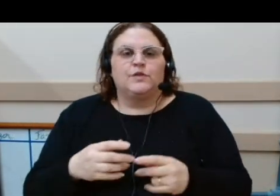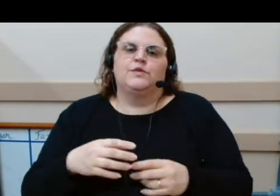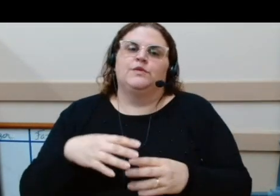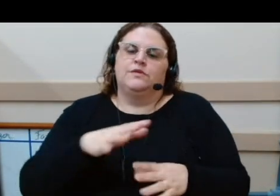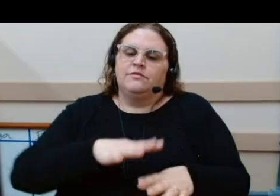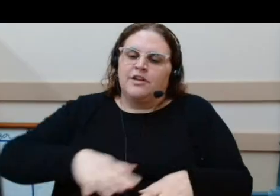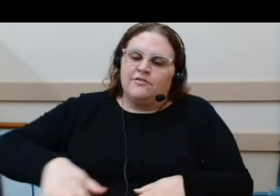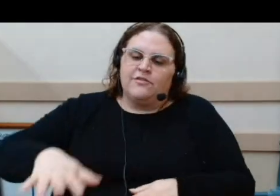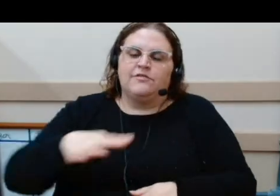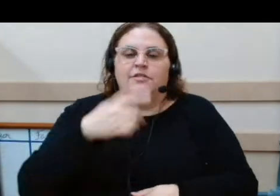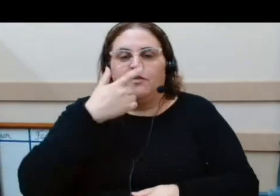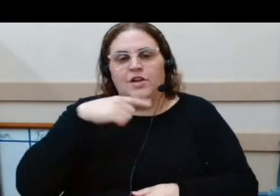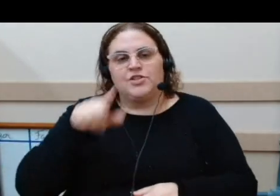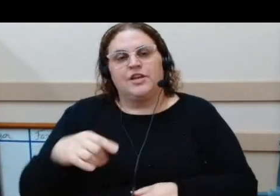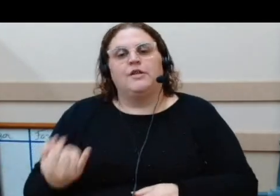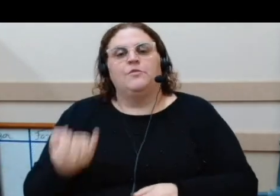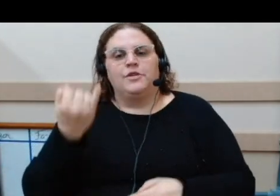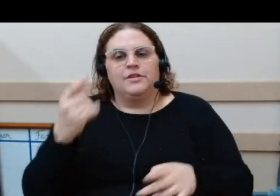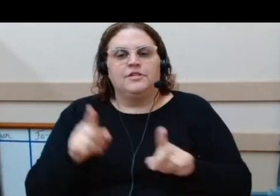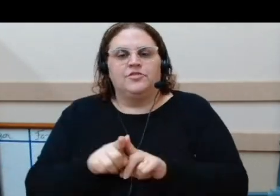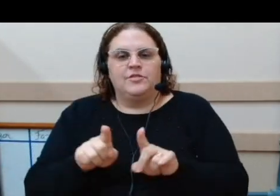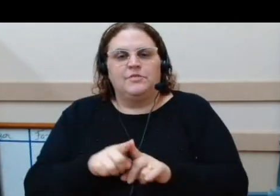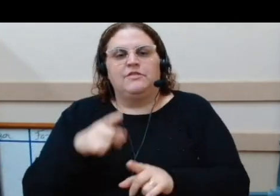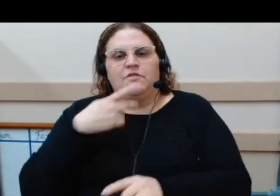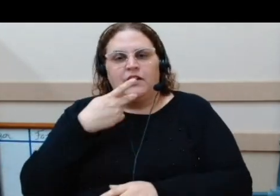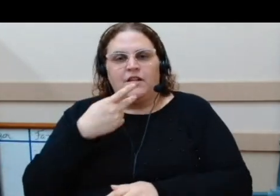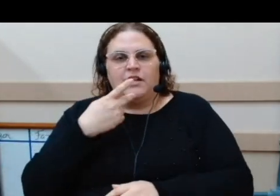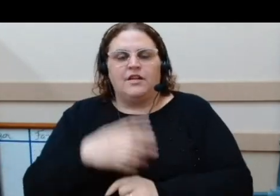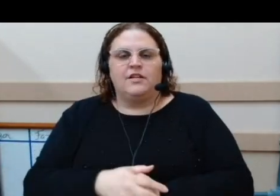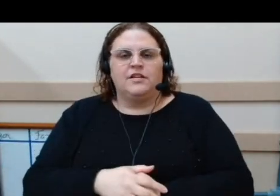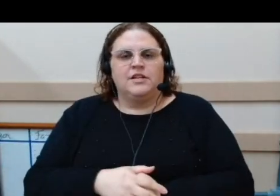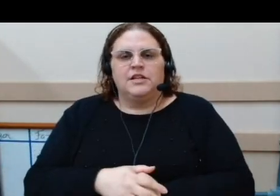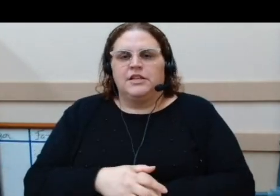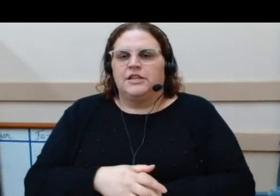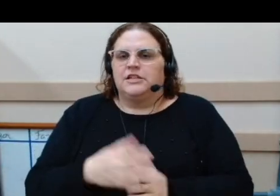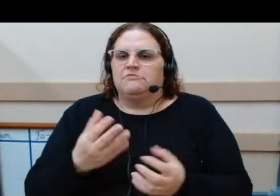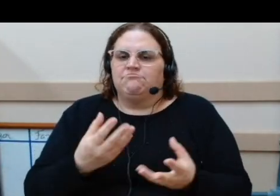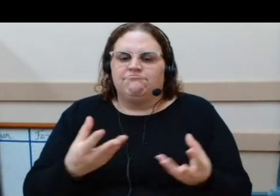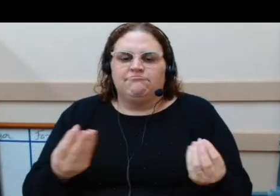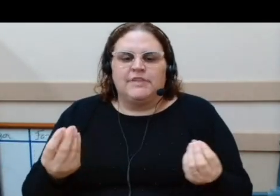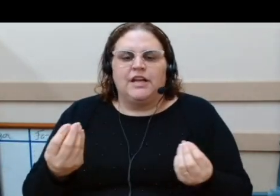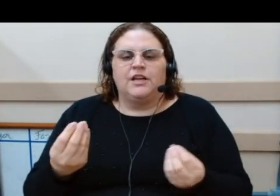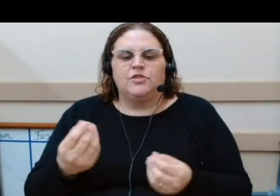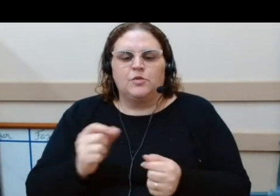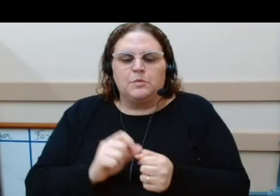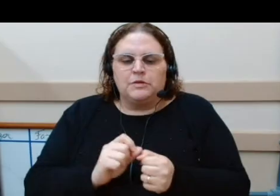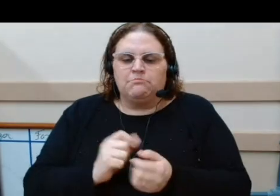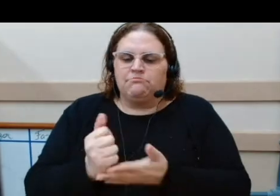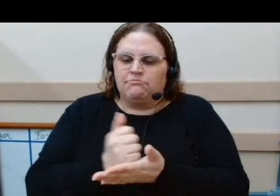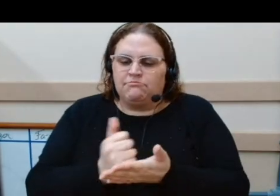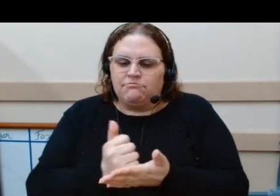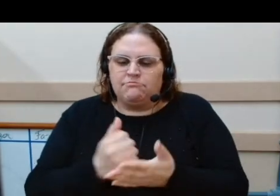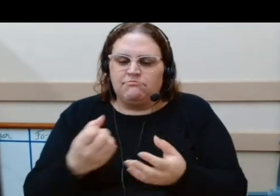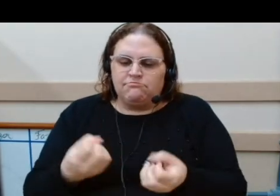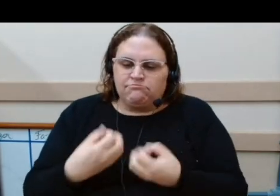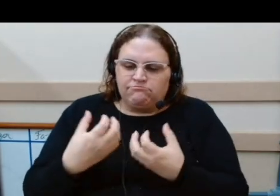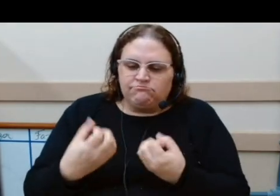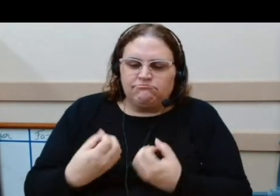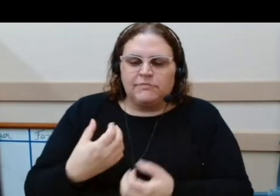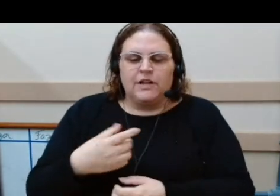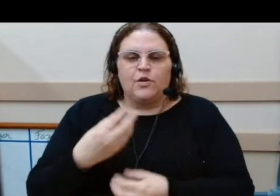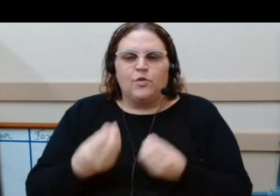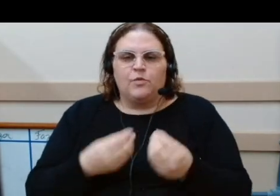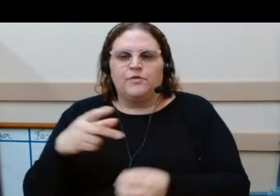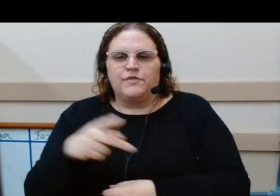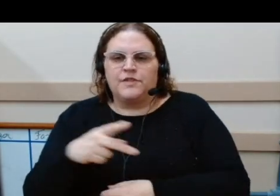acho importante ressaltar né que tanto me me inspirou como o professora Alfredo da Veiga